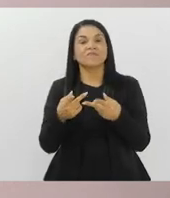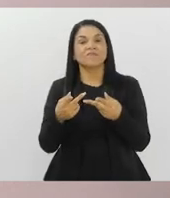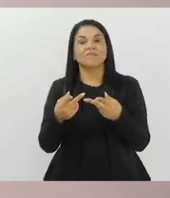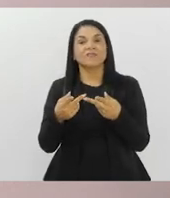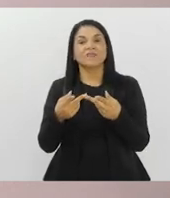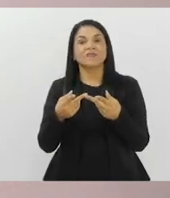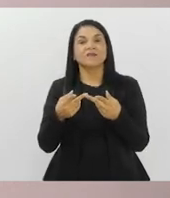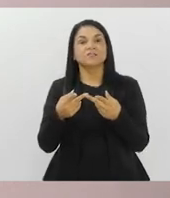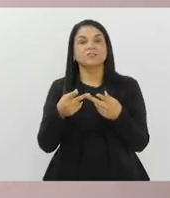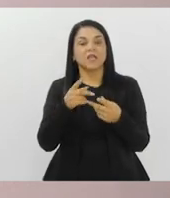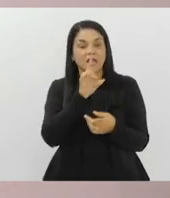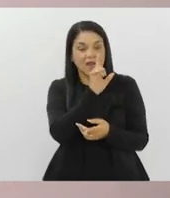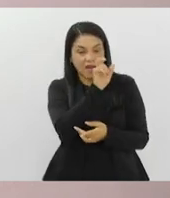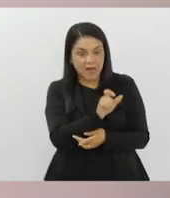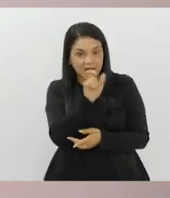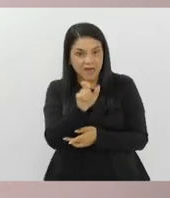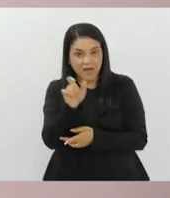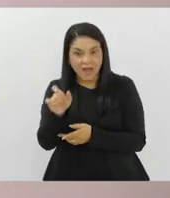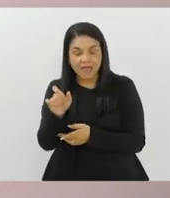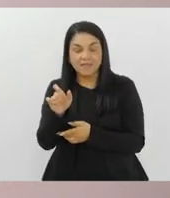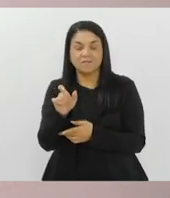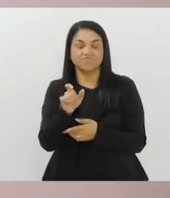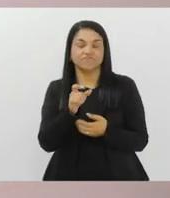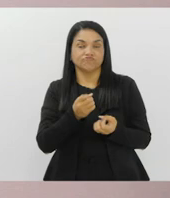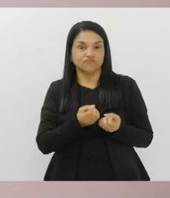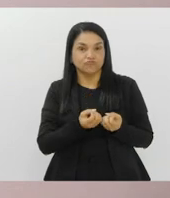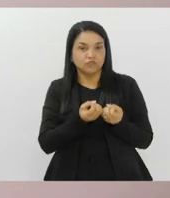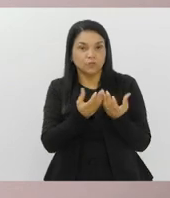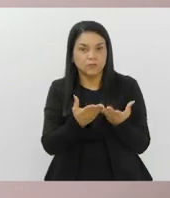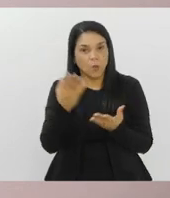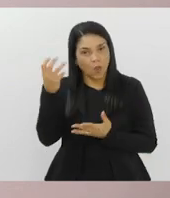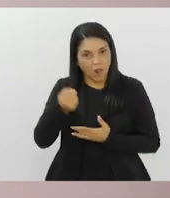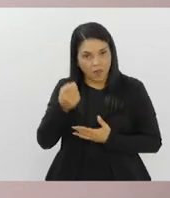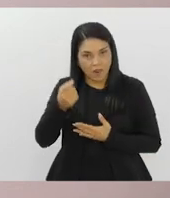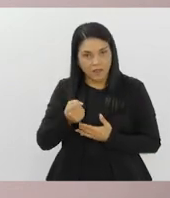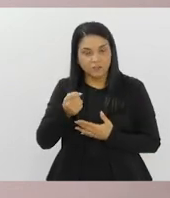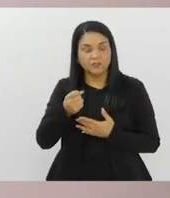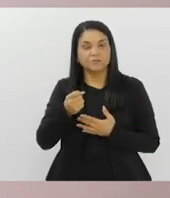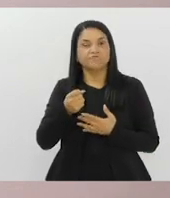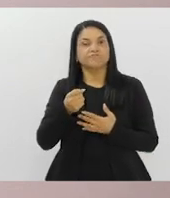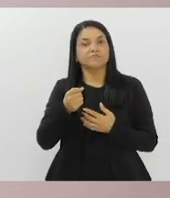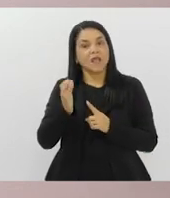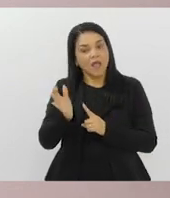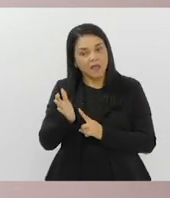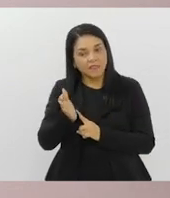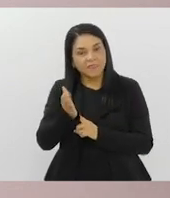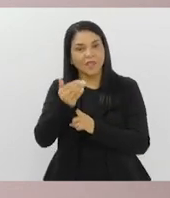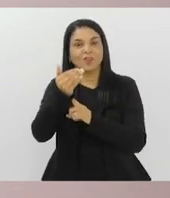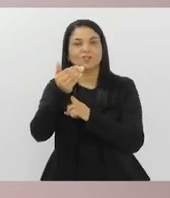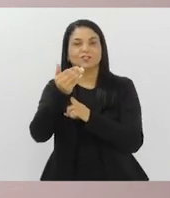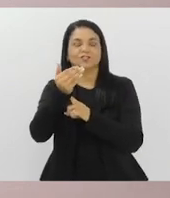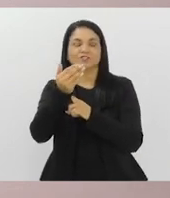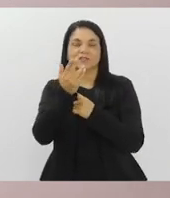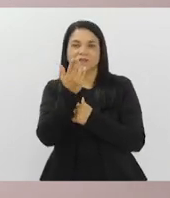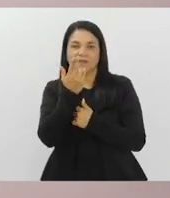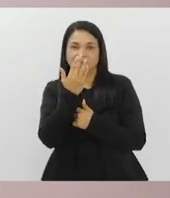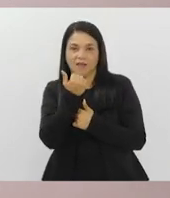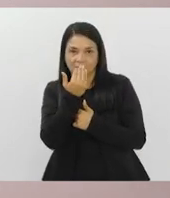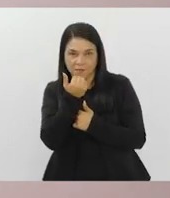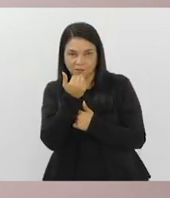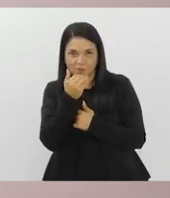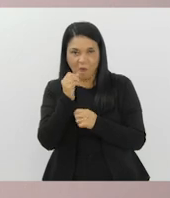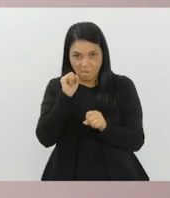trata de forma individualizada cada doação e aplicando a tecnologia de alimentos. E isso para por aqui? Não,